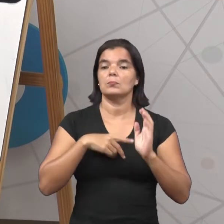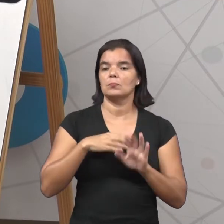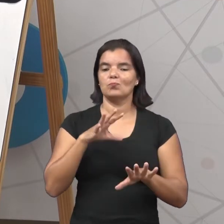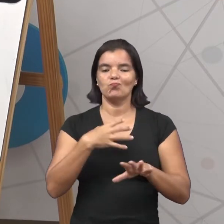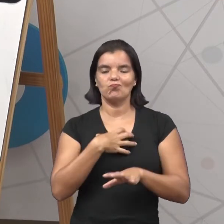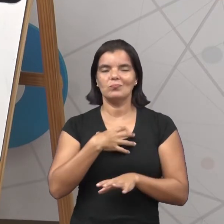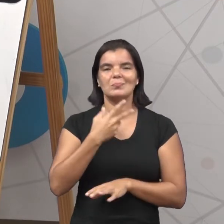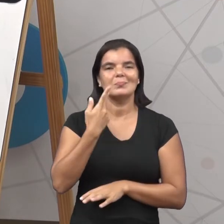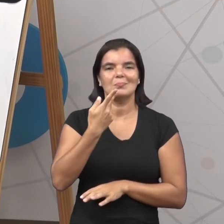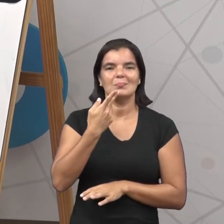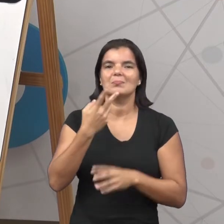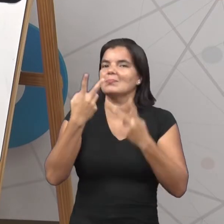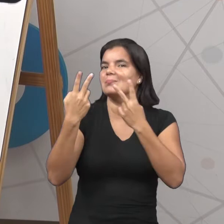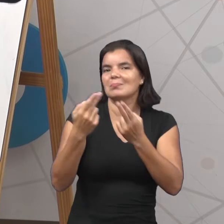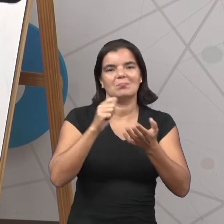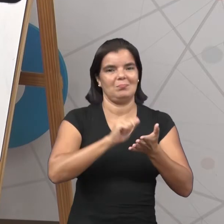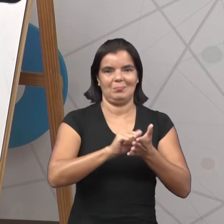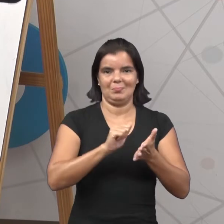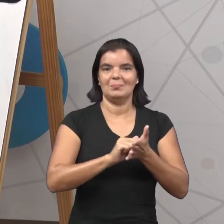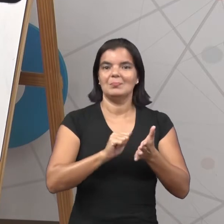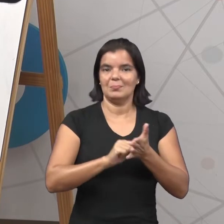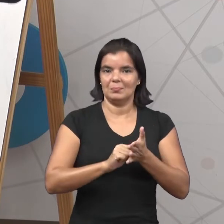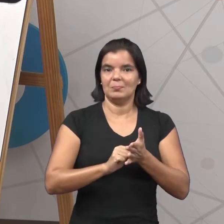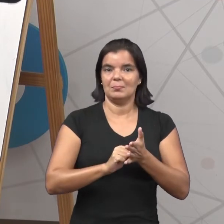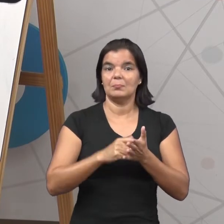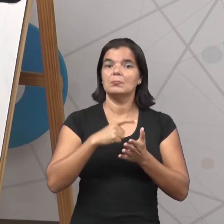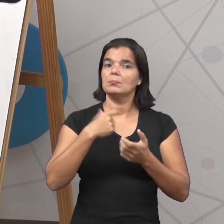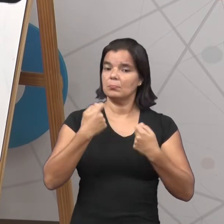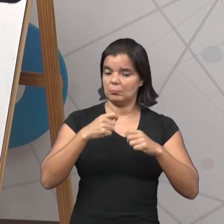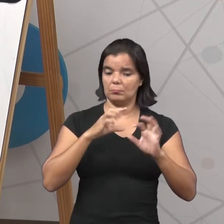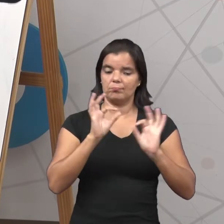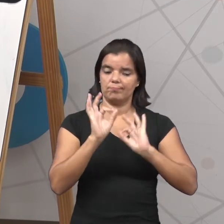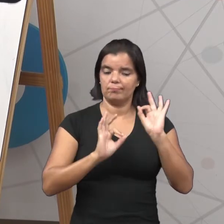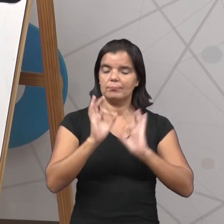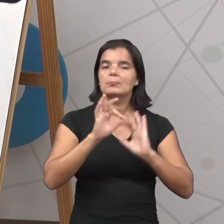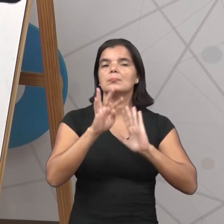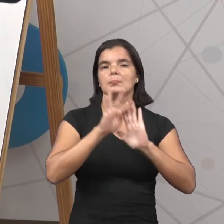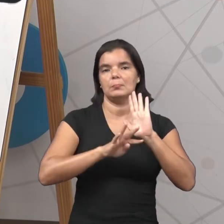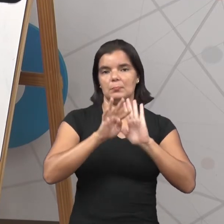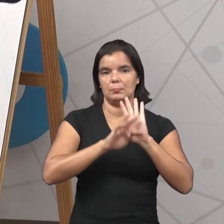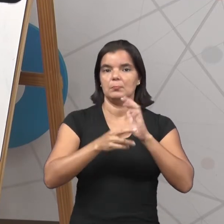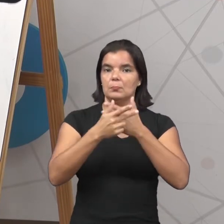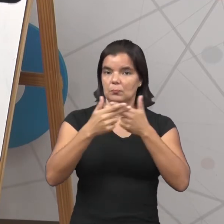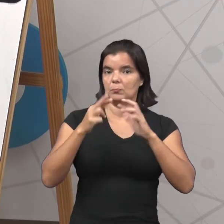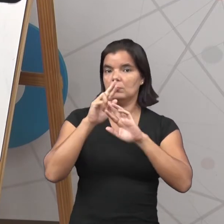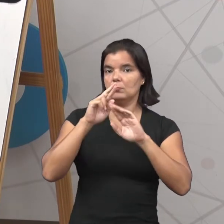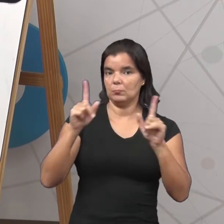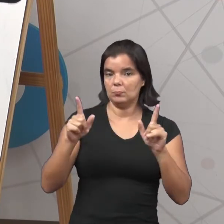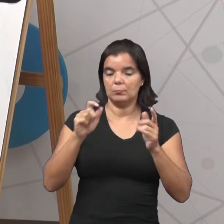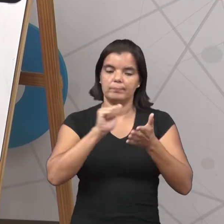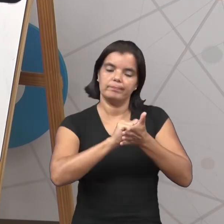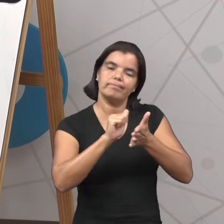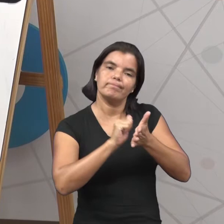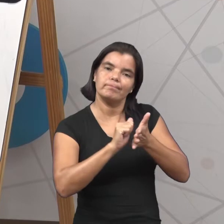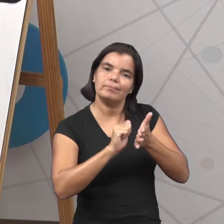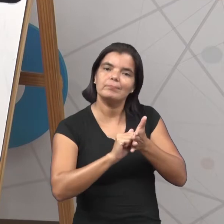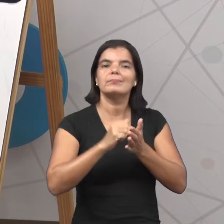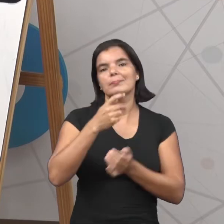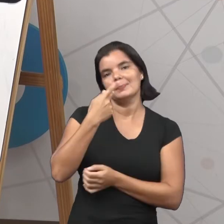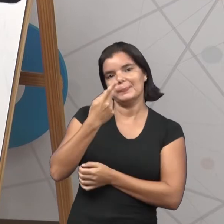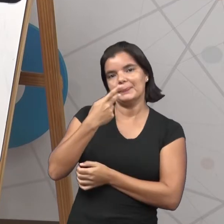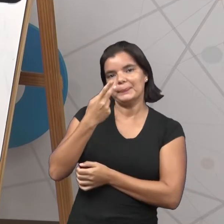não é a maneira que eu tenho que escrever. Tenho que ver a maneira que eu tenho que organizar meu texto, tá? Então, são coisas diferentes, escrever e